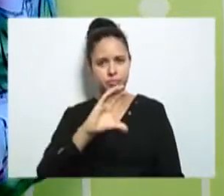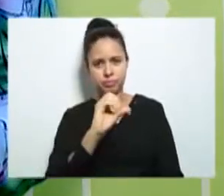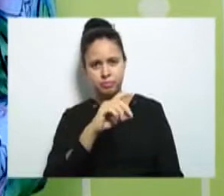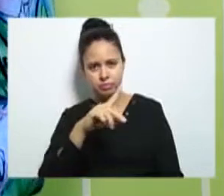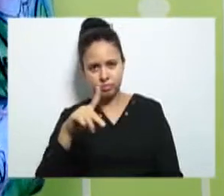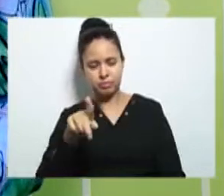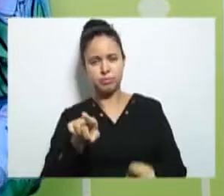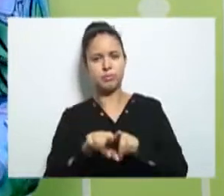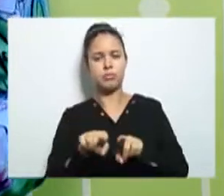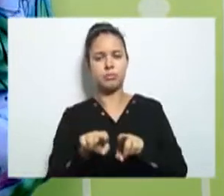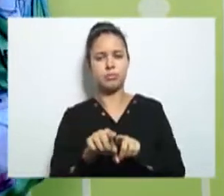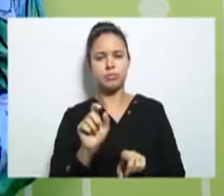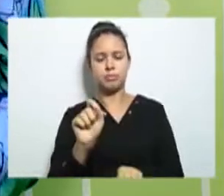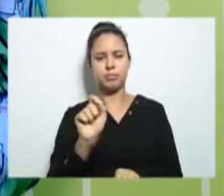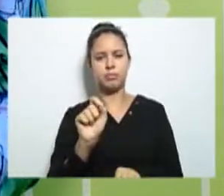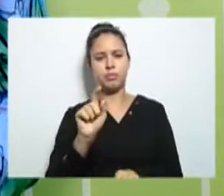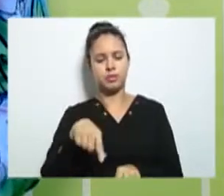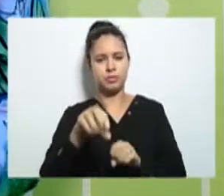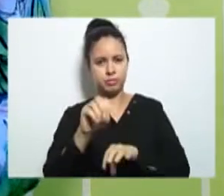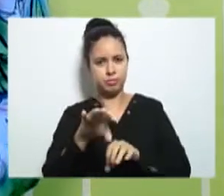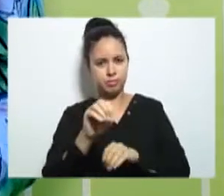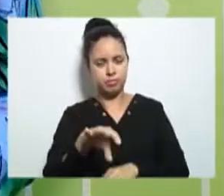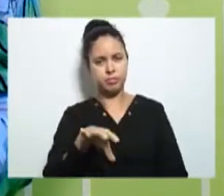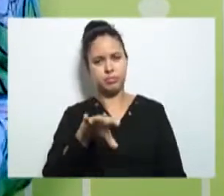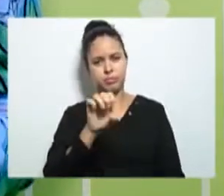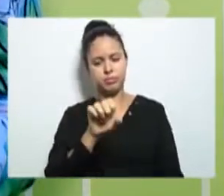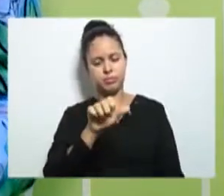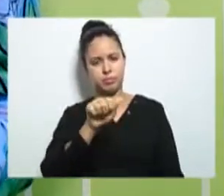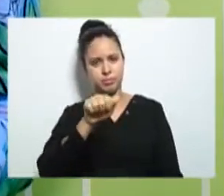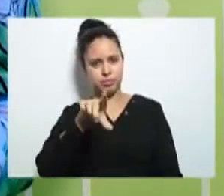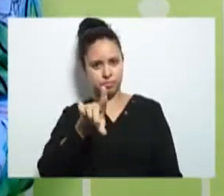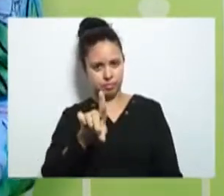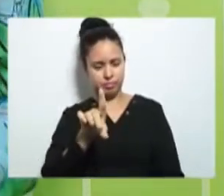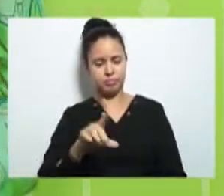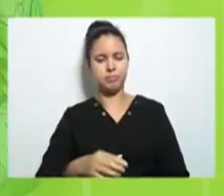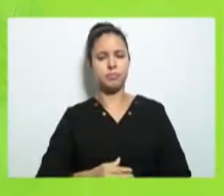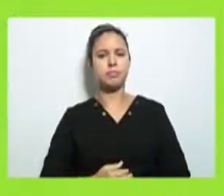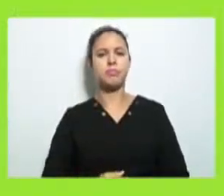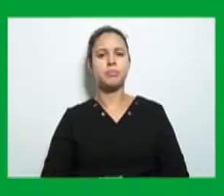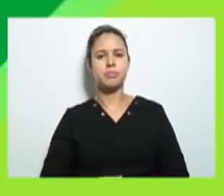e sobre o ensino EAD, ok? Vamos assistir?